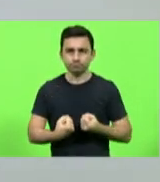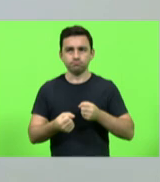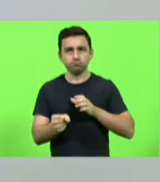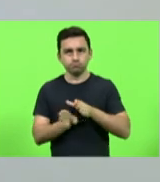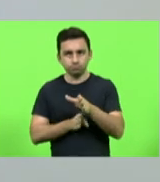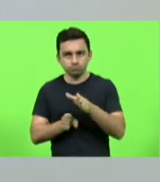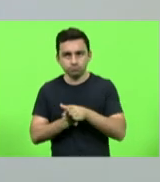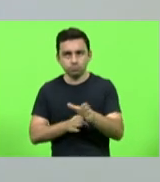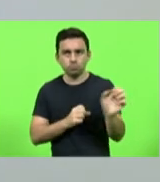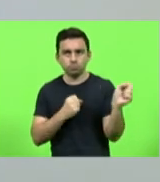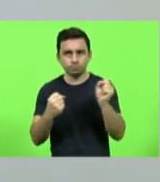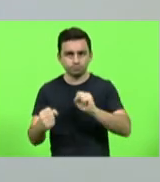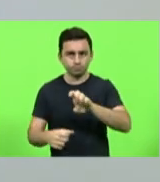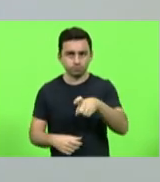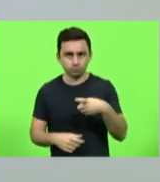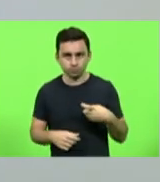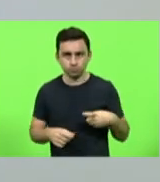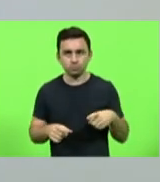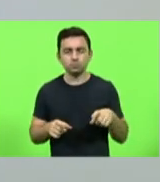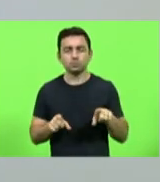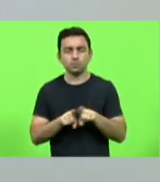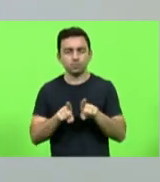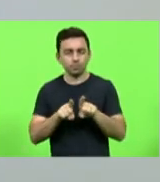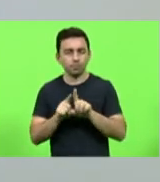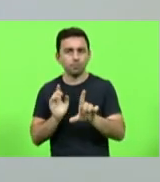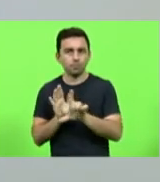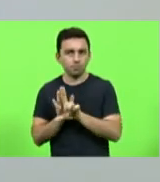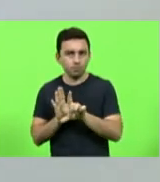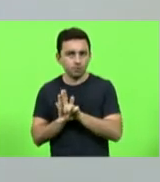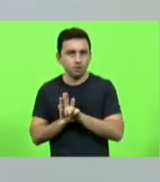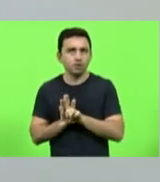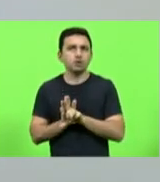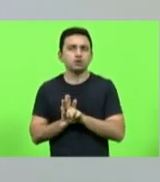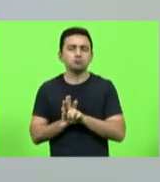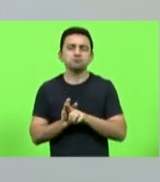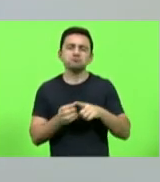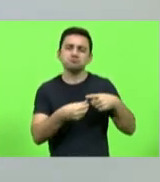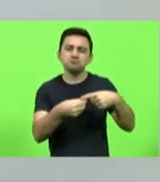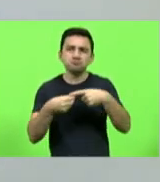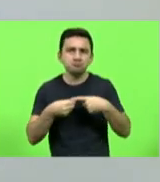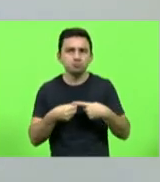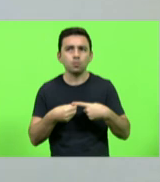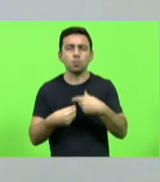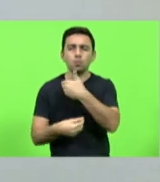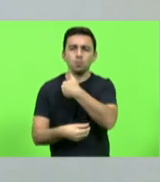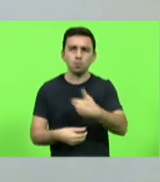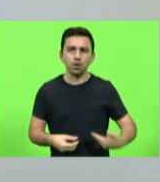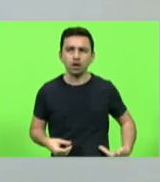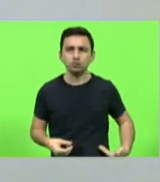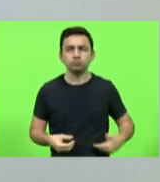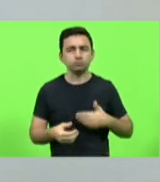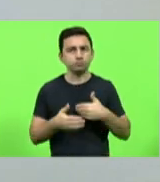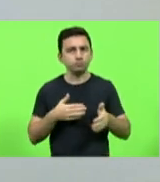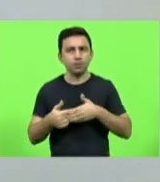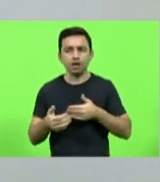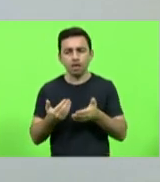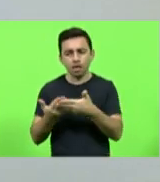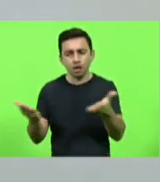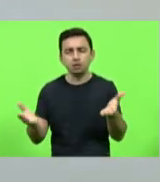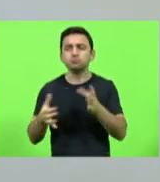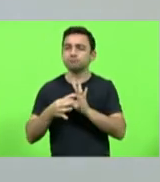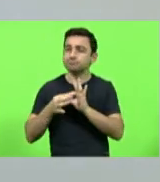Poder Executivo e Legislativo, seja municipal ou estadual, para que não encontrem dificuldades